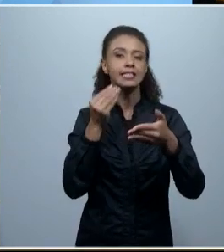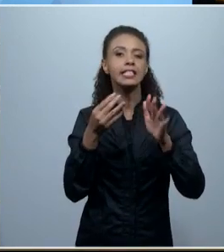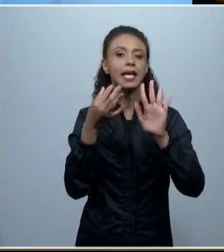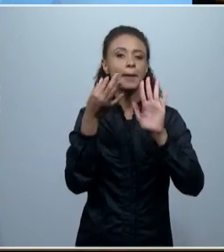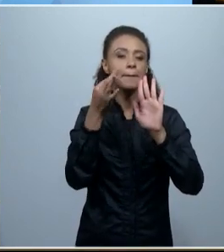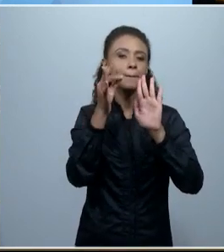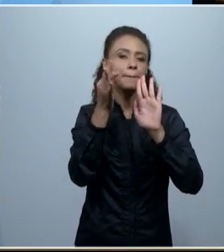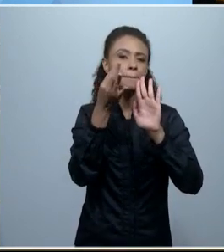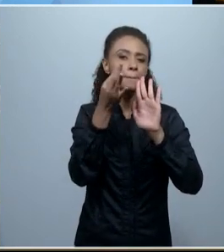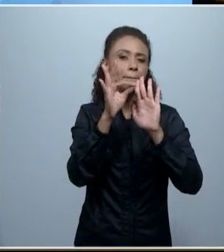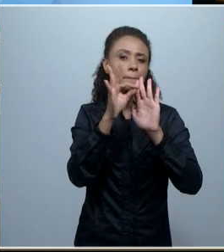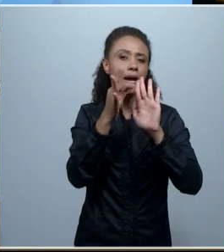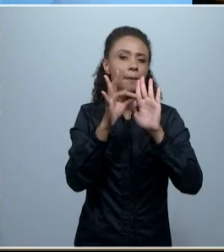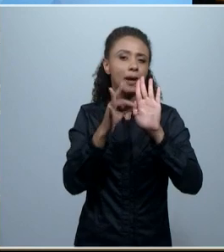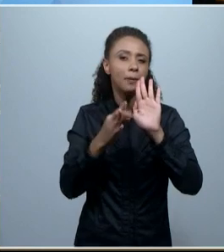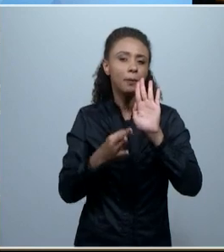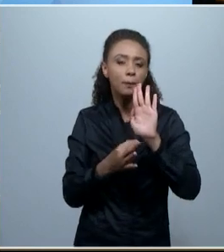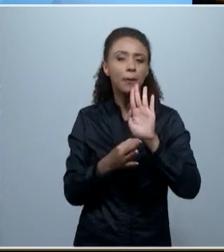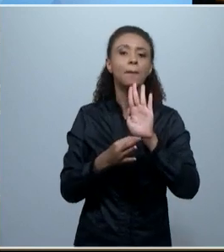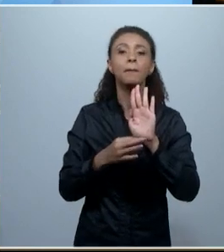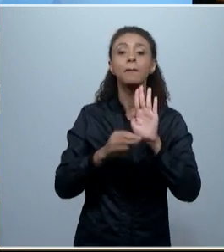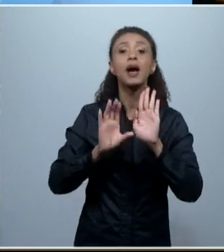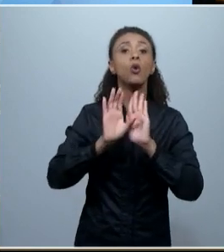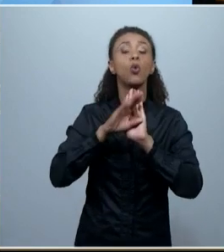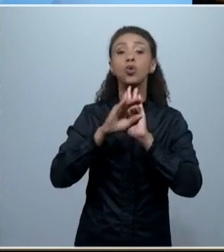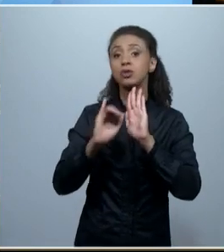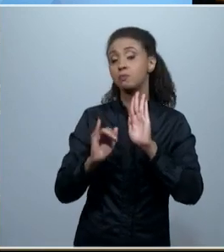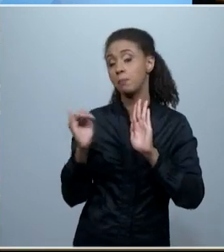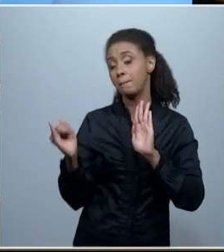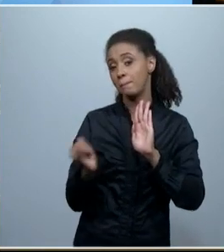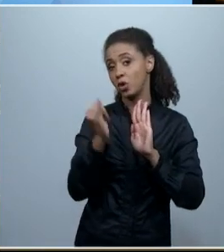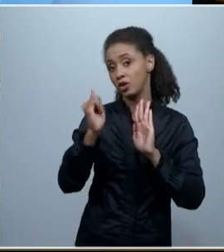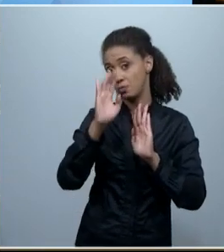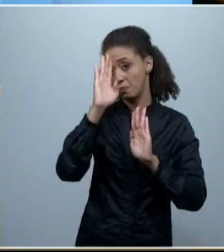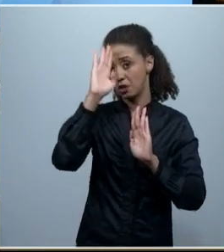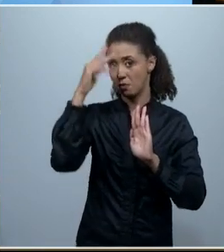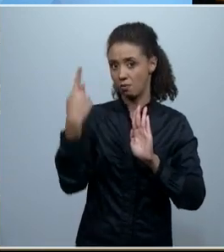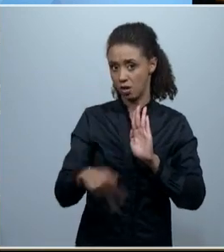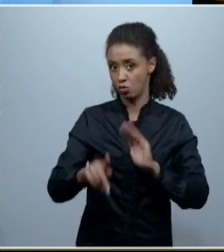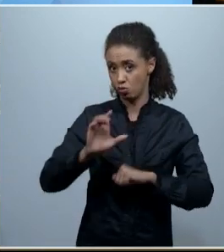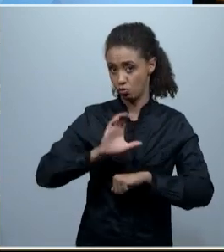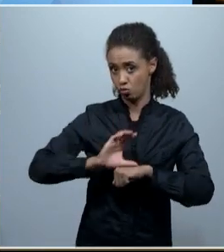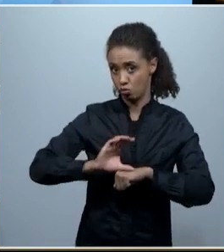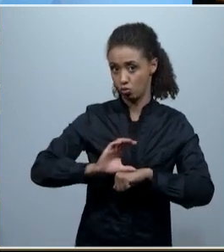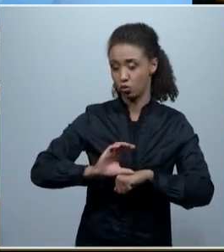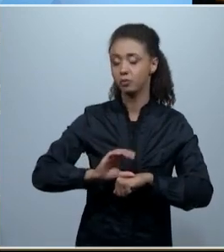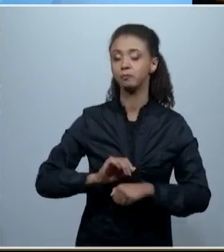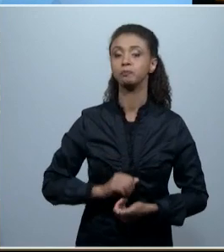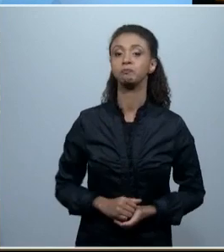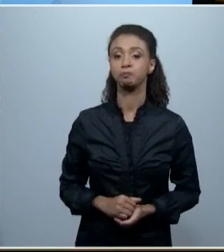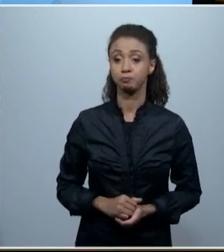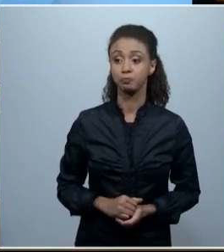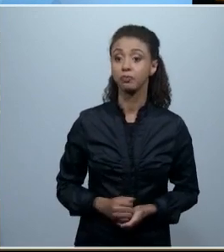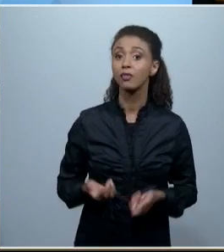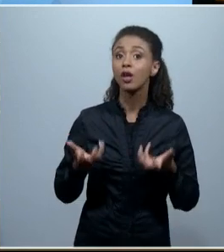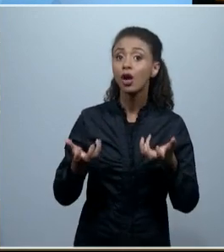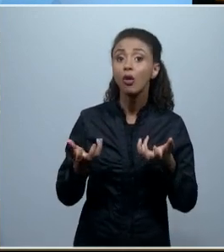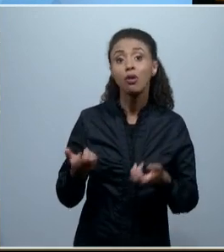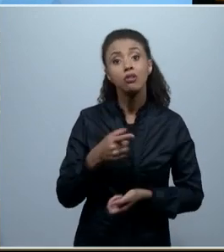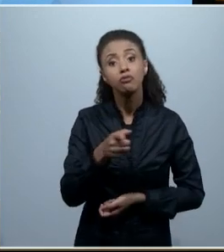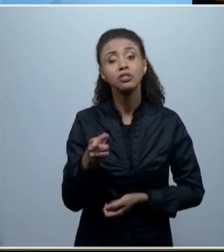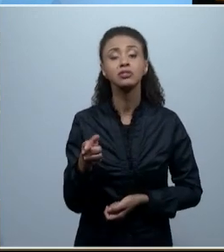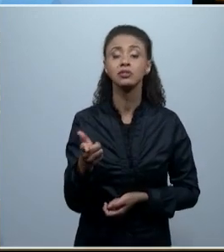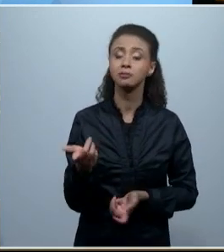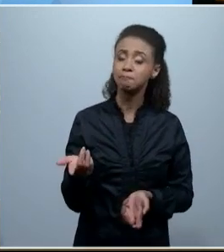sintetizar o que são os principais conceitos deste curso e o que eu espero é o que eu gostaria que vocês tivessem